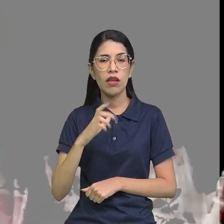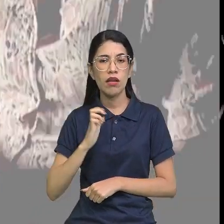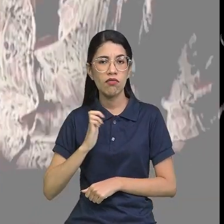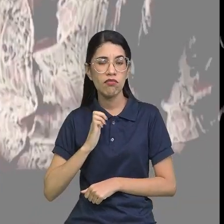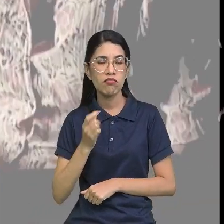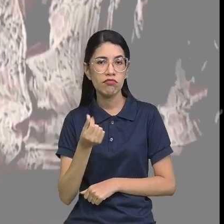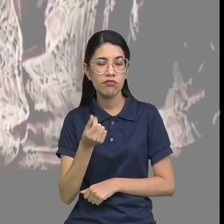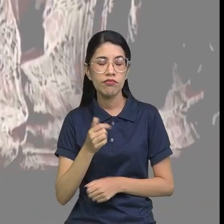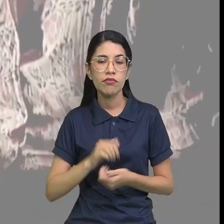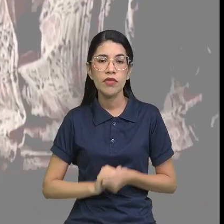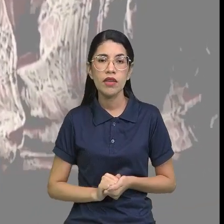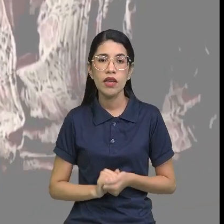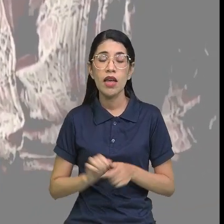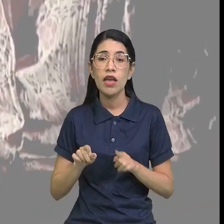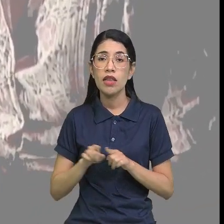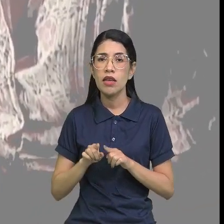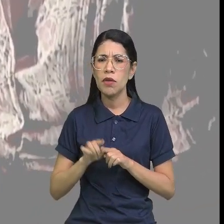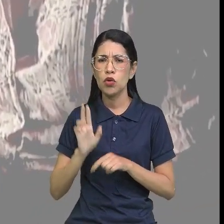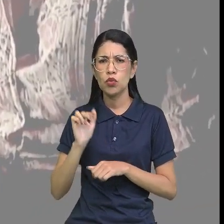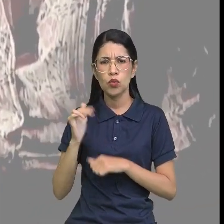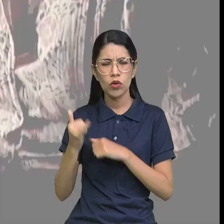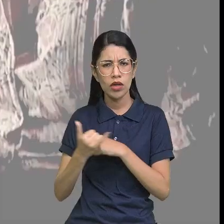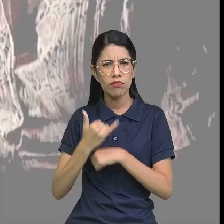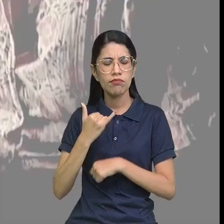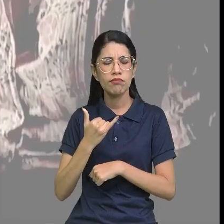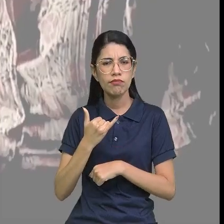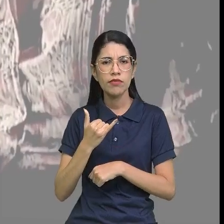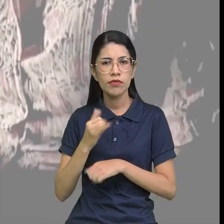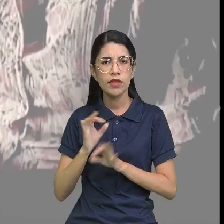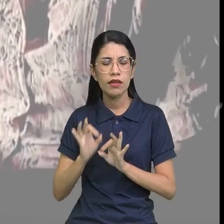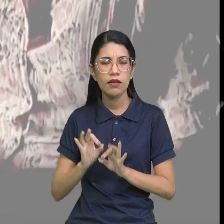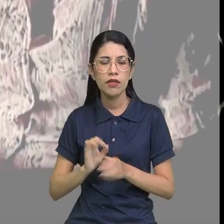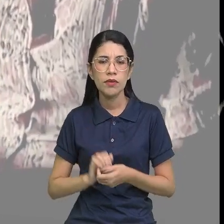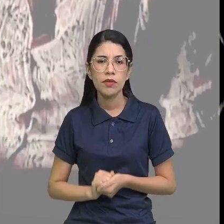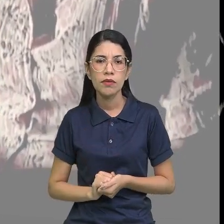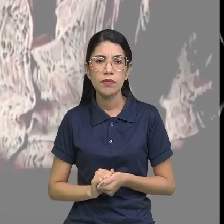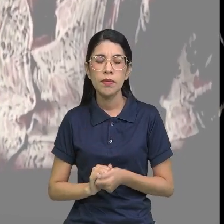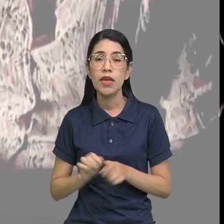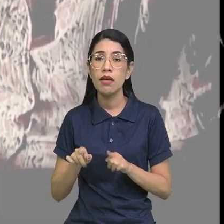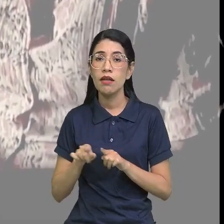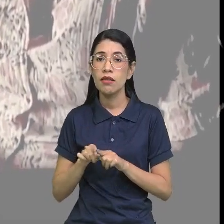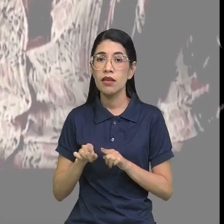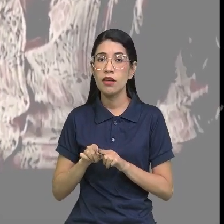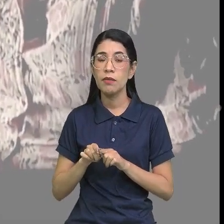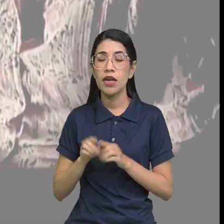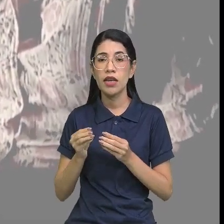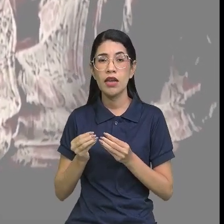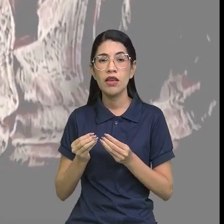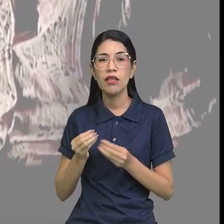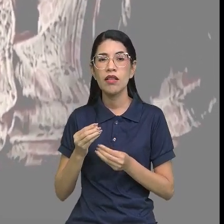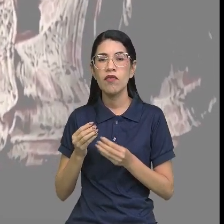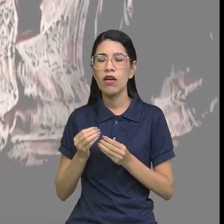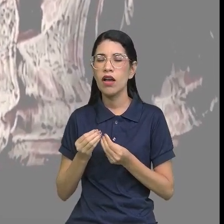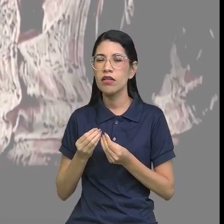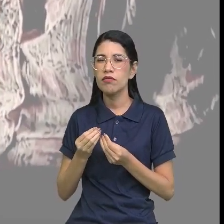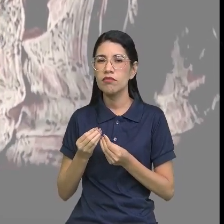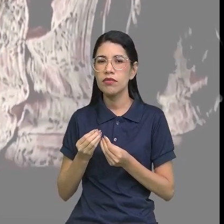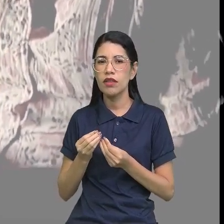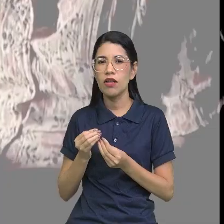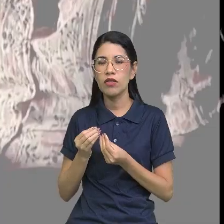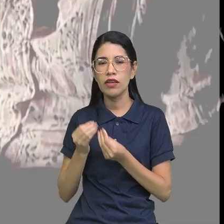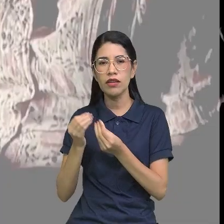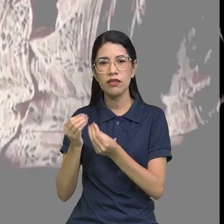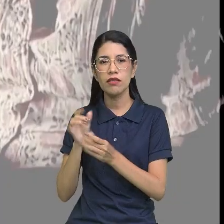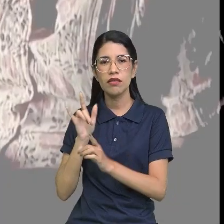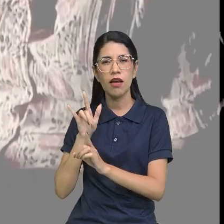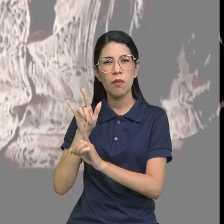engano, e nunca me engano, ele vai dar muito amor. E